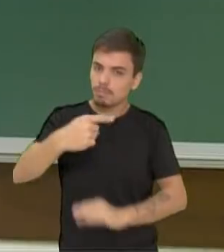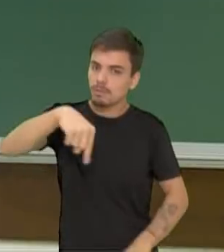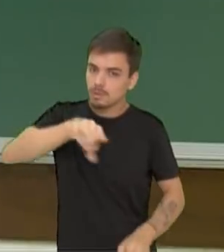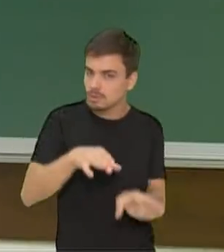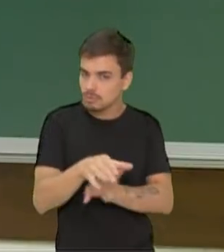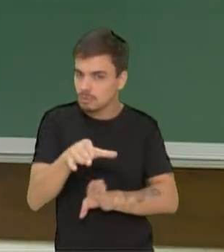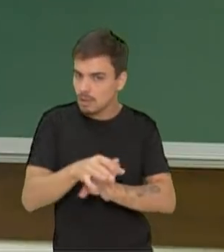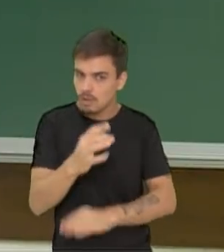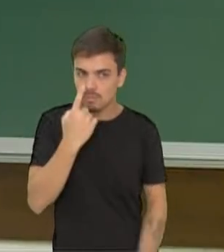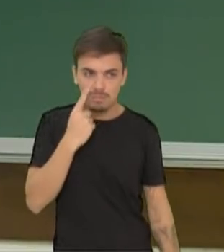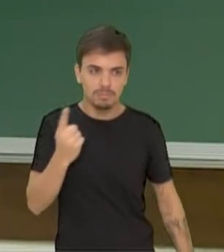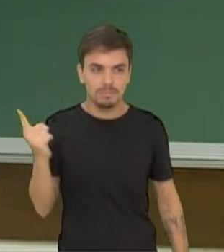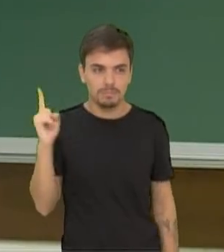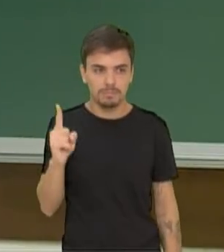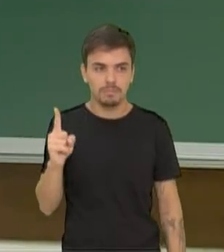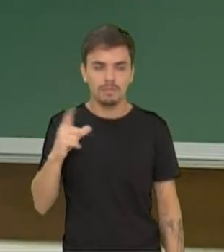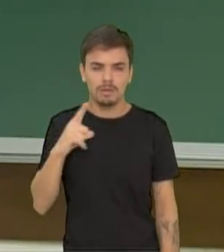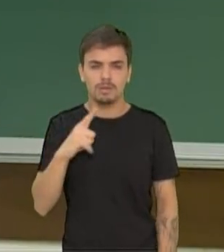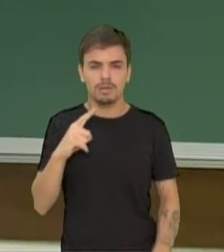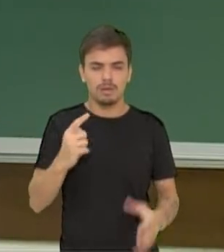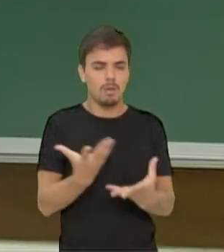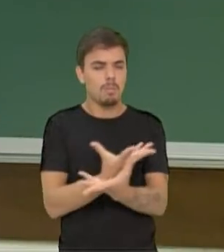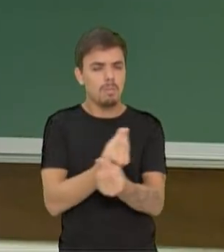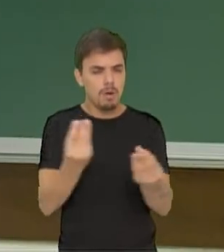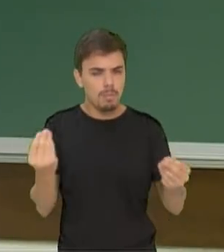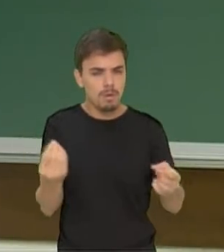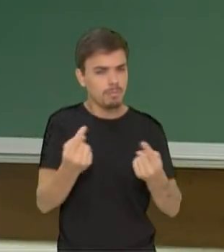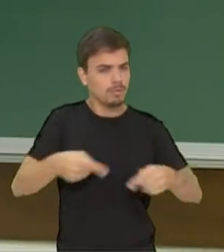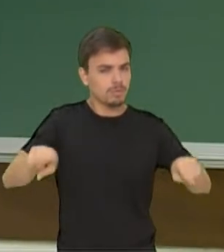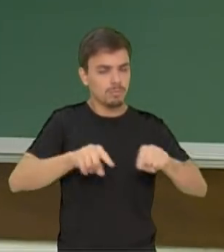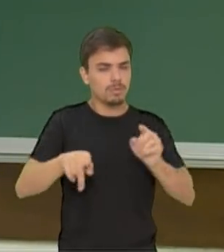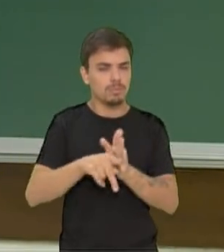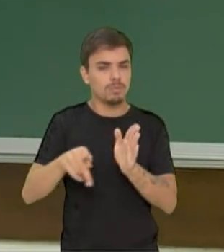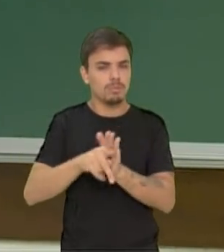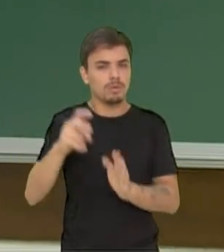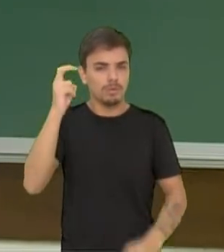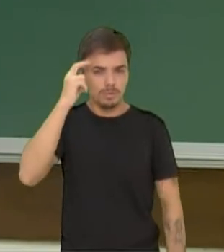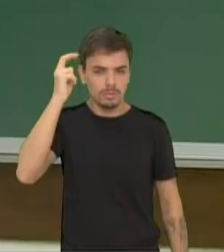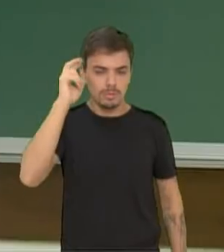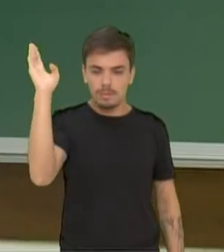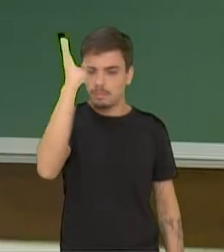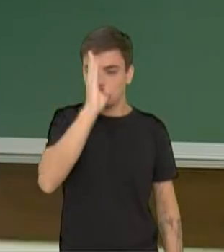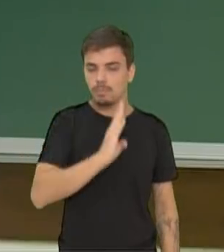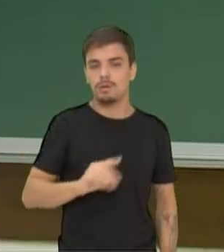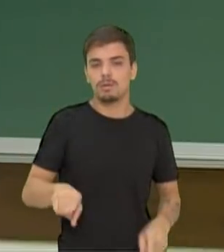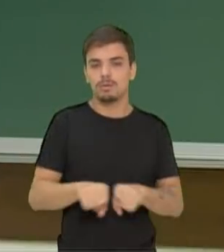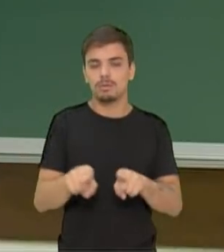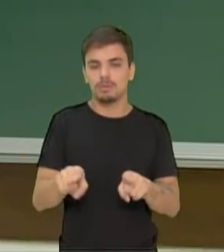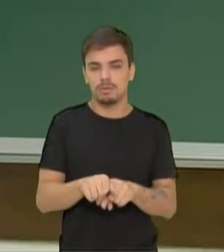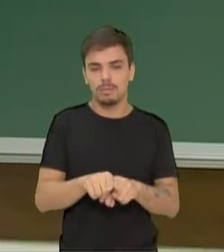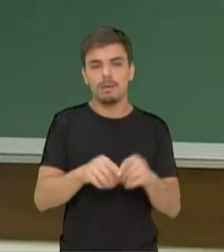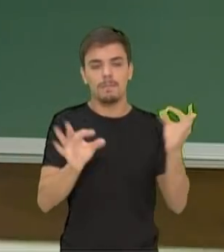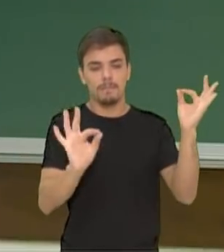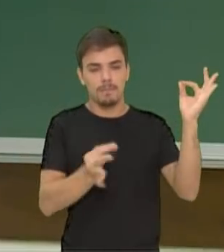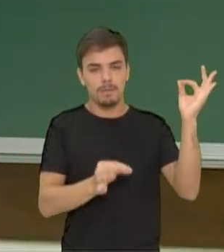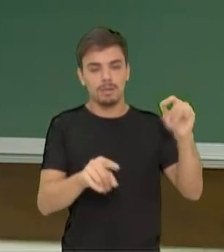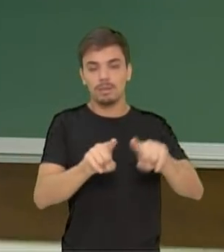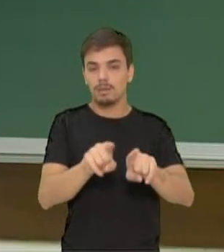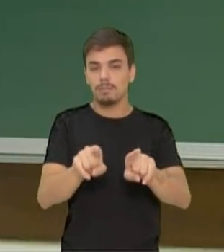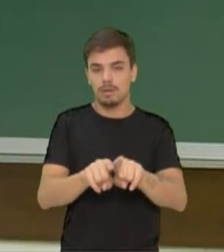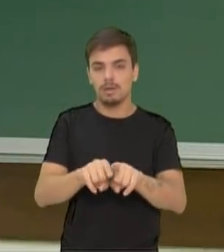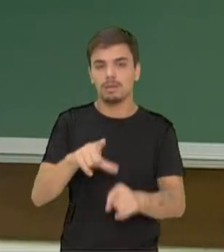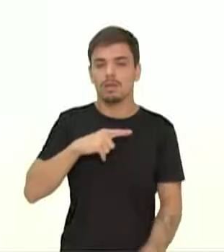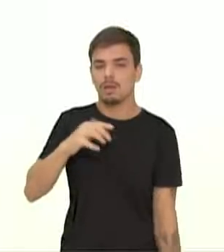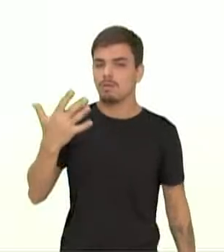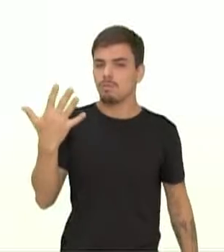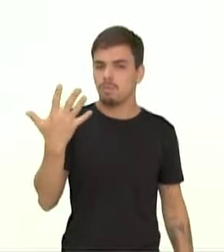ó. É um balaio musical, sons típicos da cultura dos brasileiros, como do berimbau, do vibrafone,